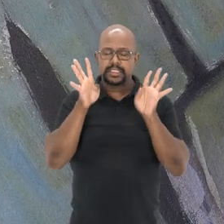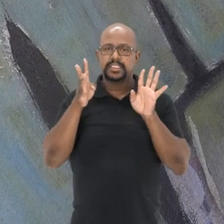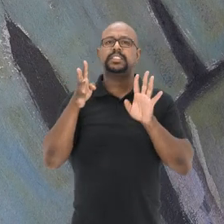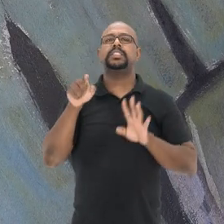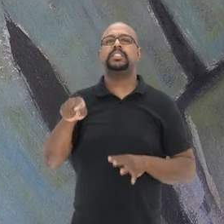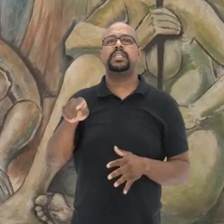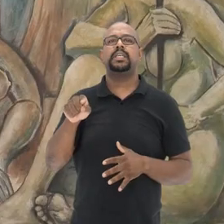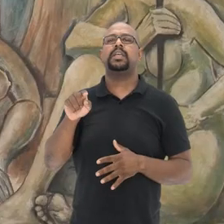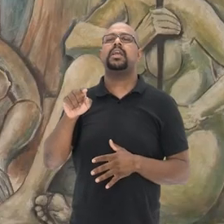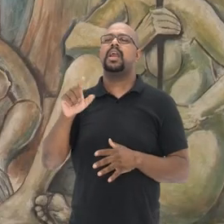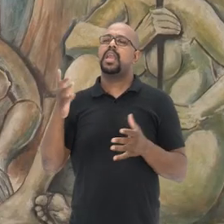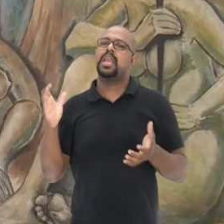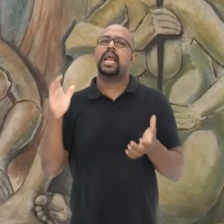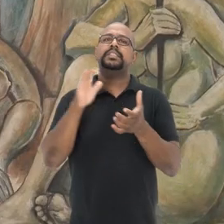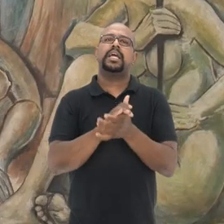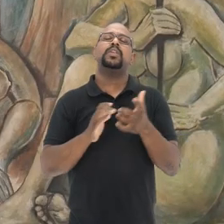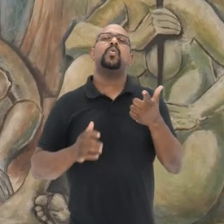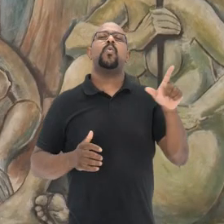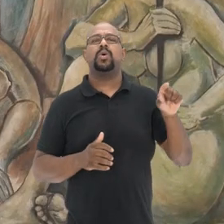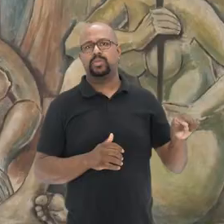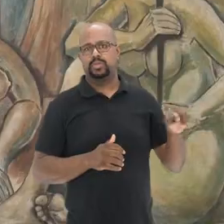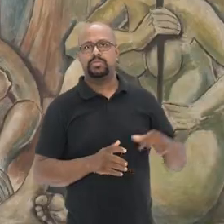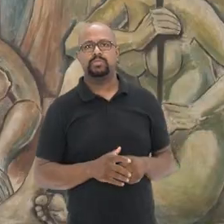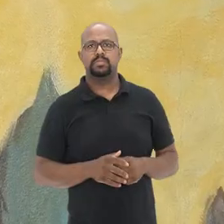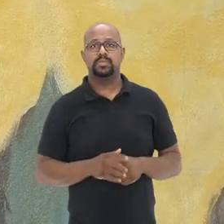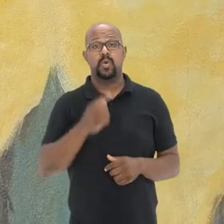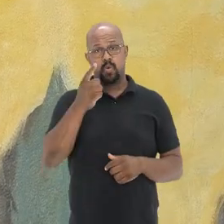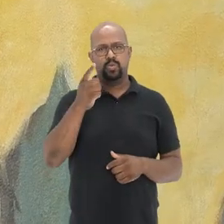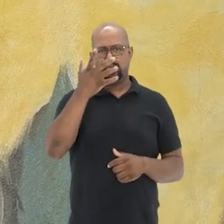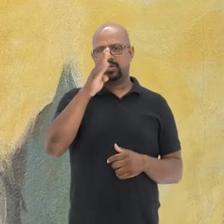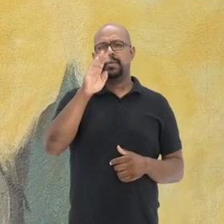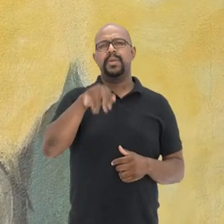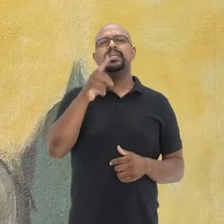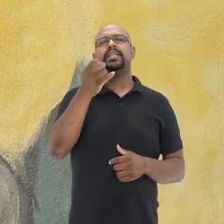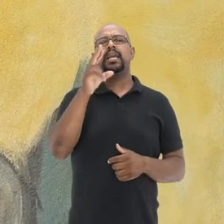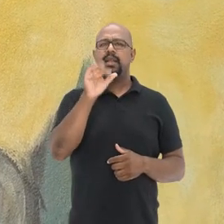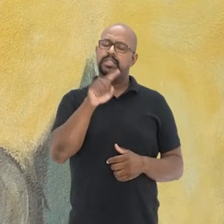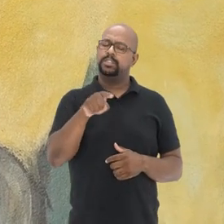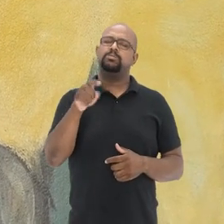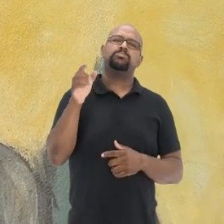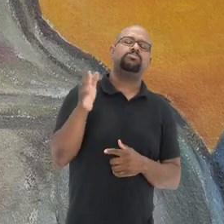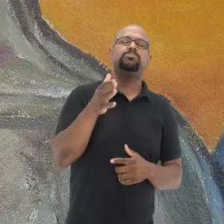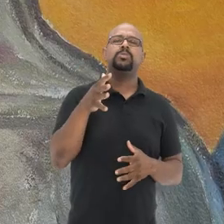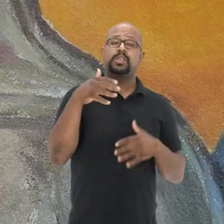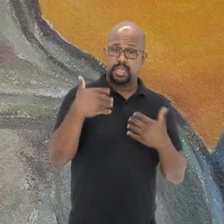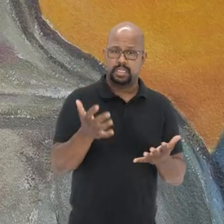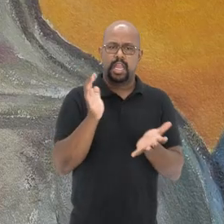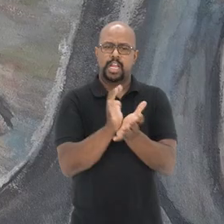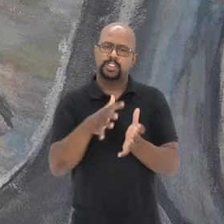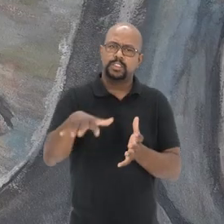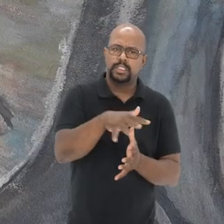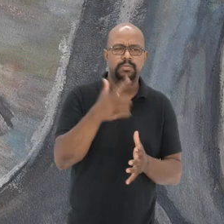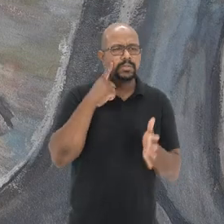etnia Minuano, e se casado com Rodrigo, um dos bandeirantes sobreviventes do choque entre as